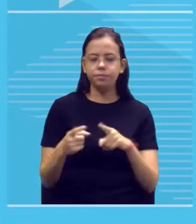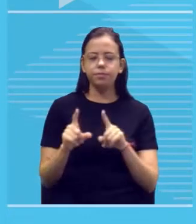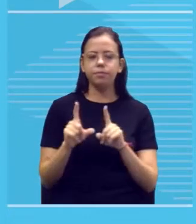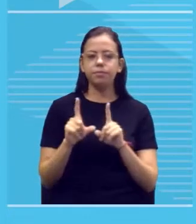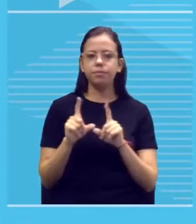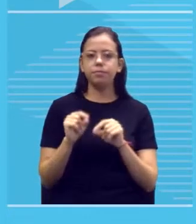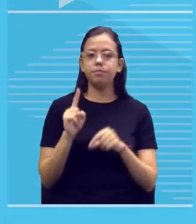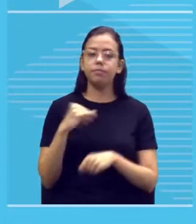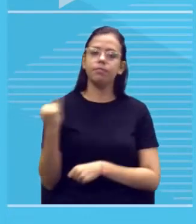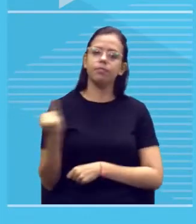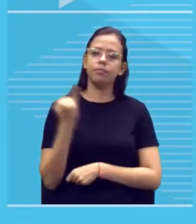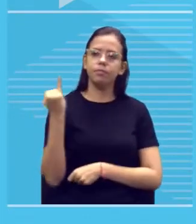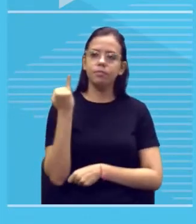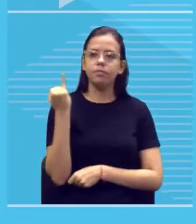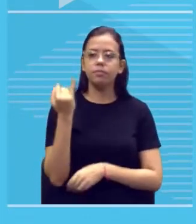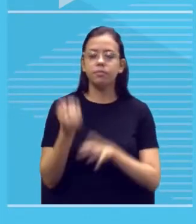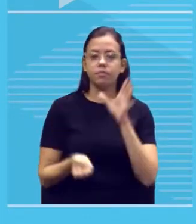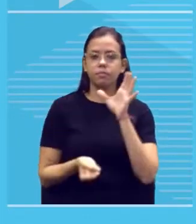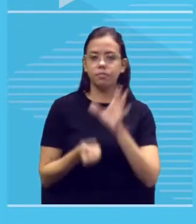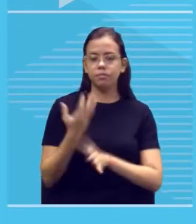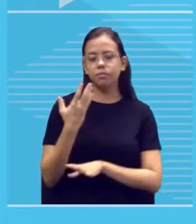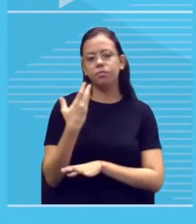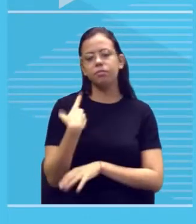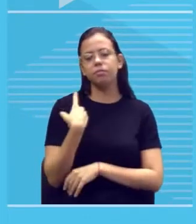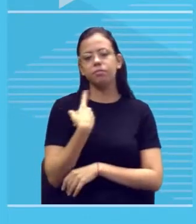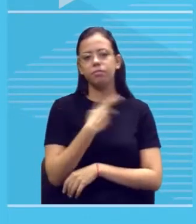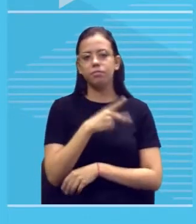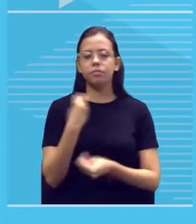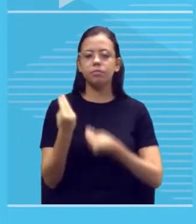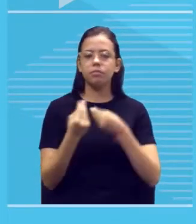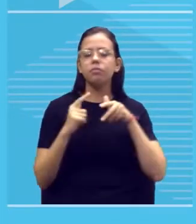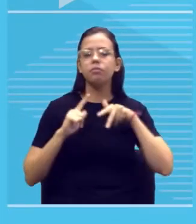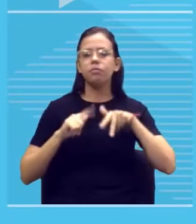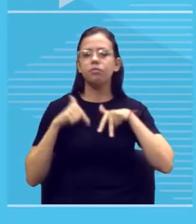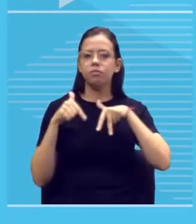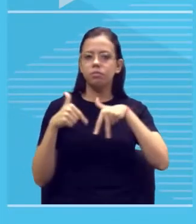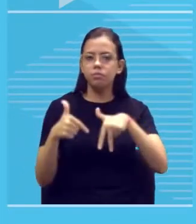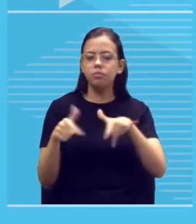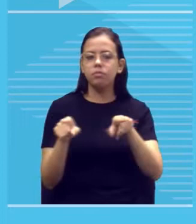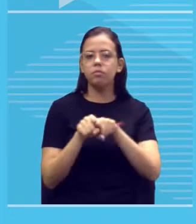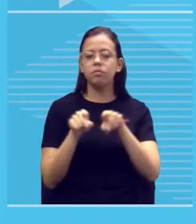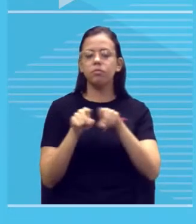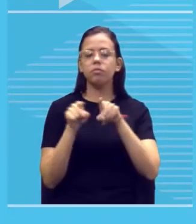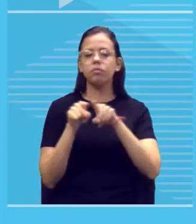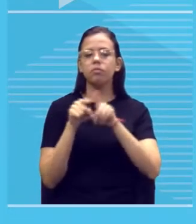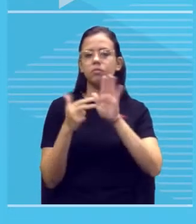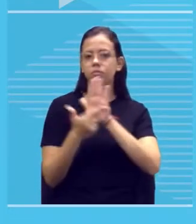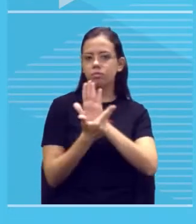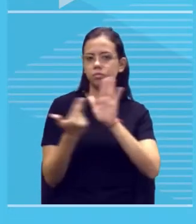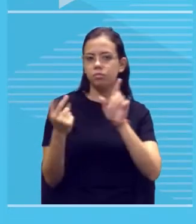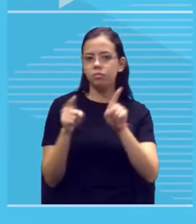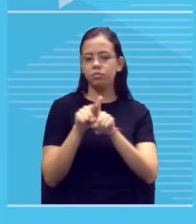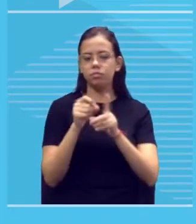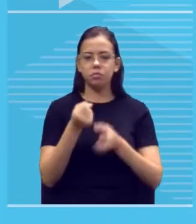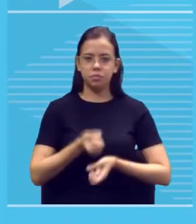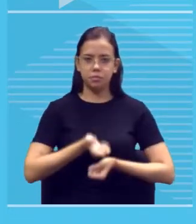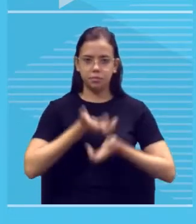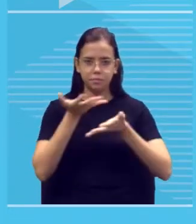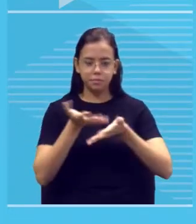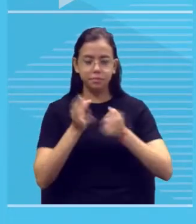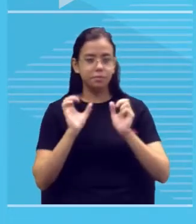importante na construção dele também como ativista como dramaturgo como poeta Ok